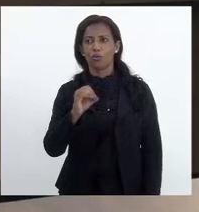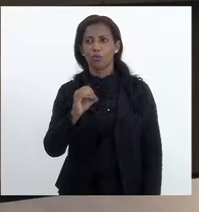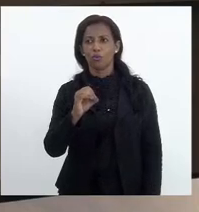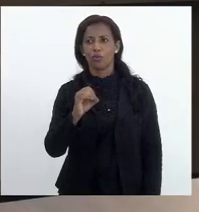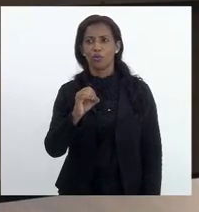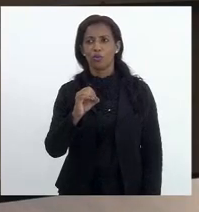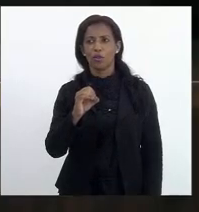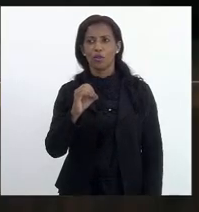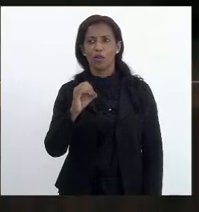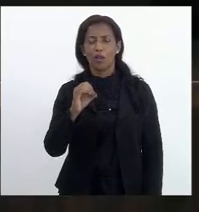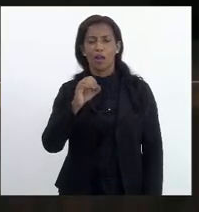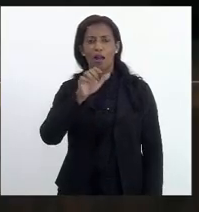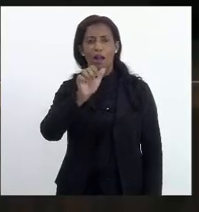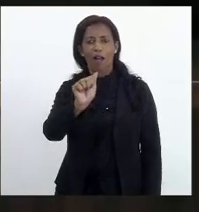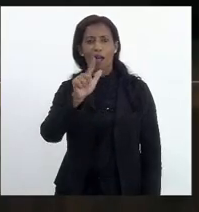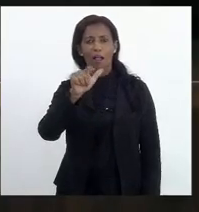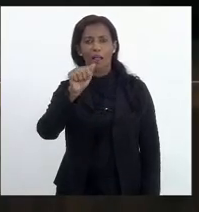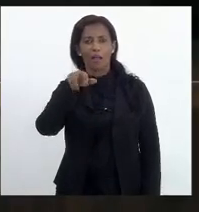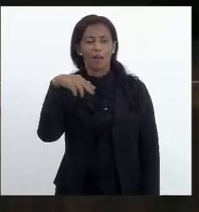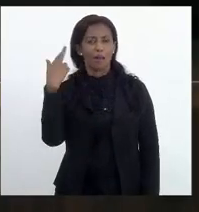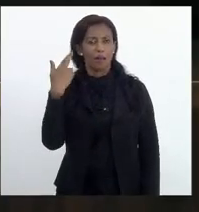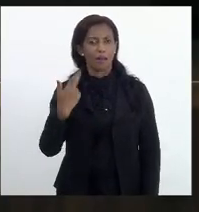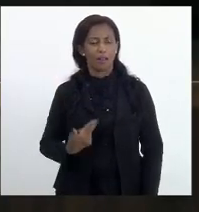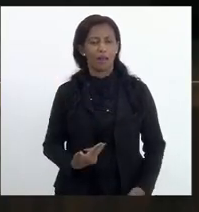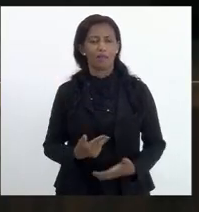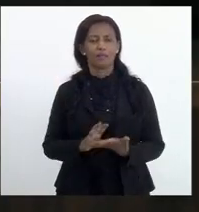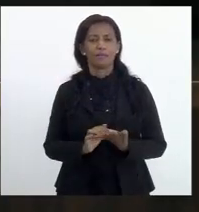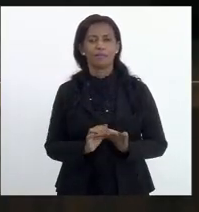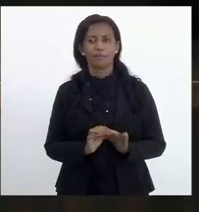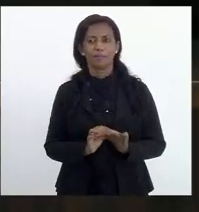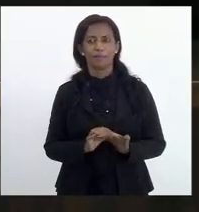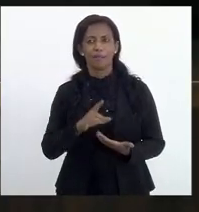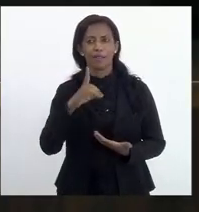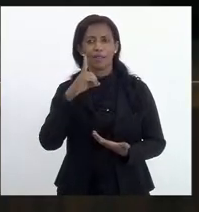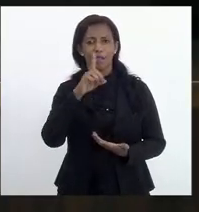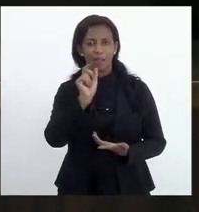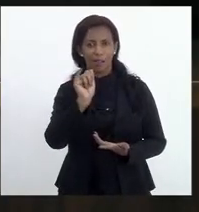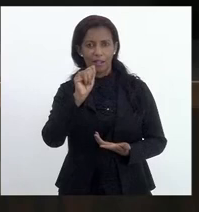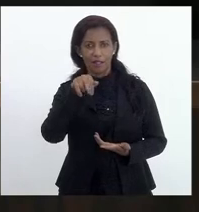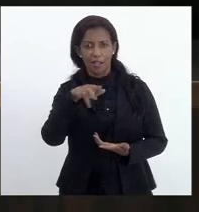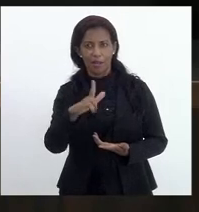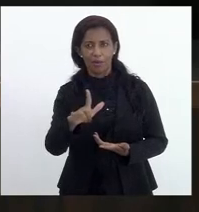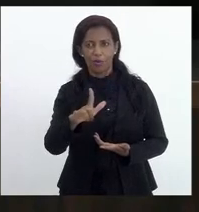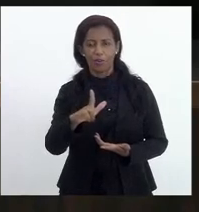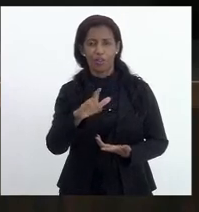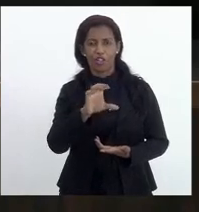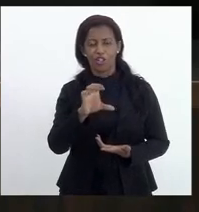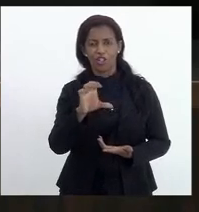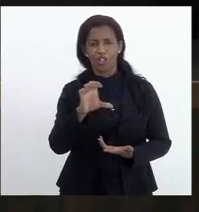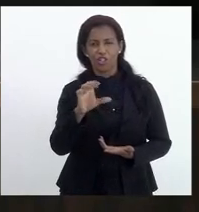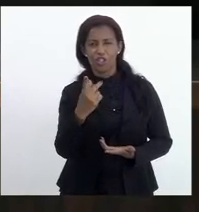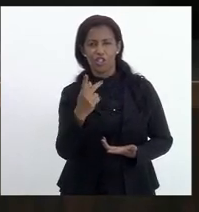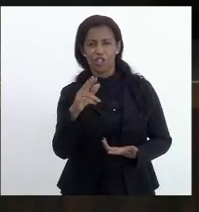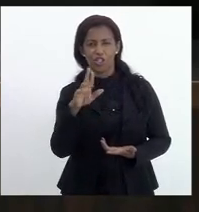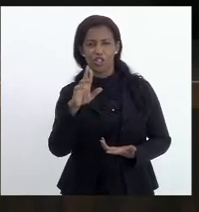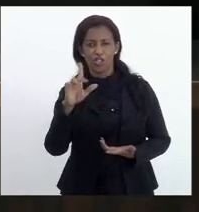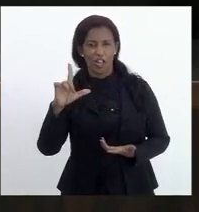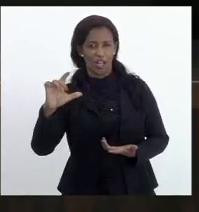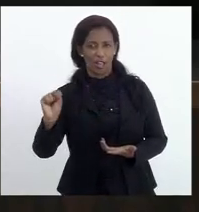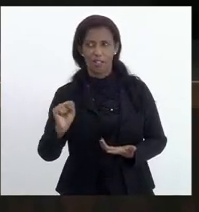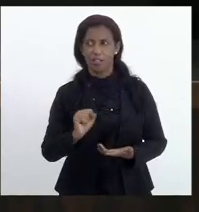Presidente. Eurico, deputada Alana, Renata, Daniel Librelon. Charles Batista,